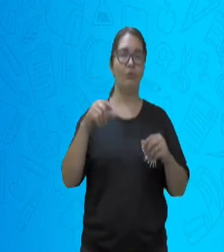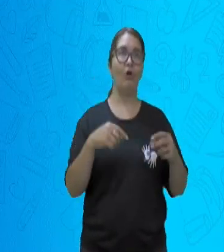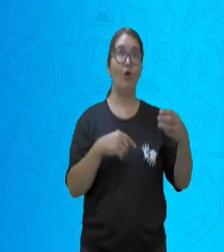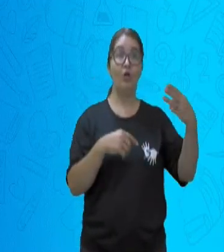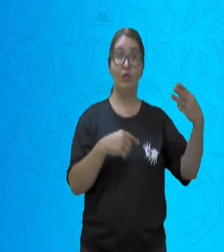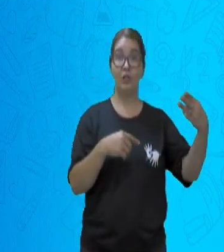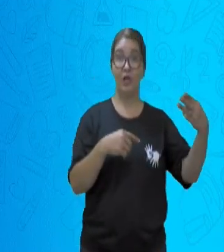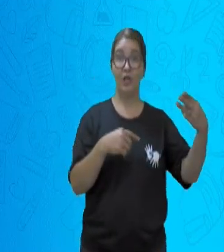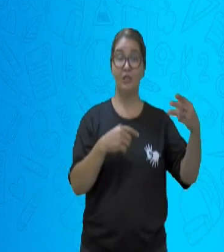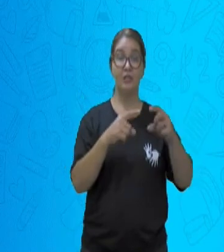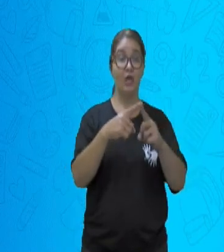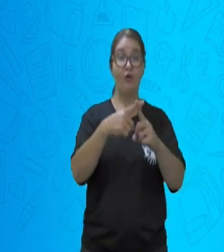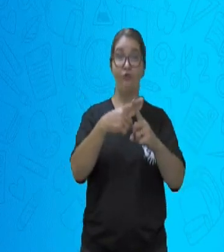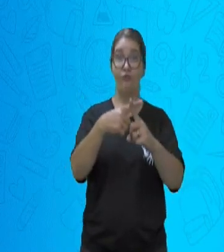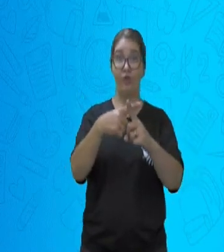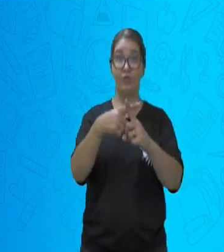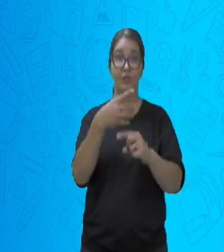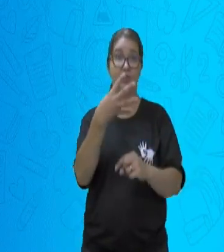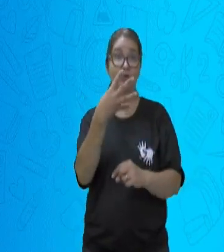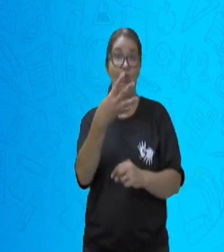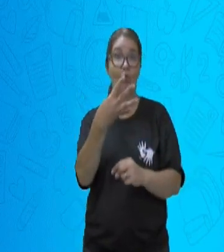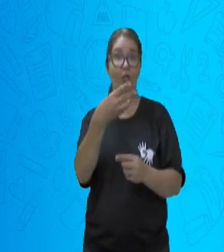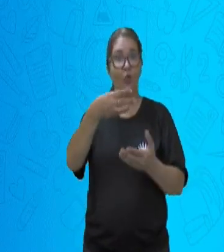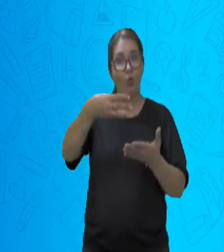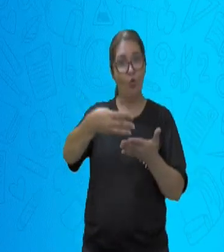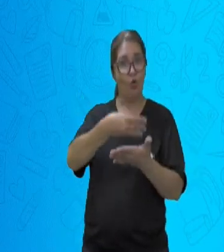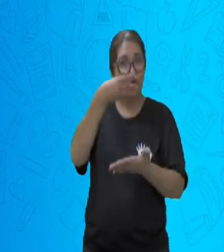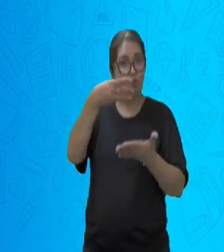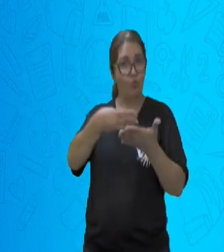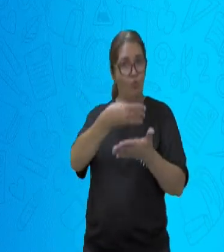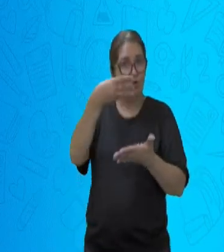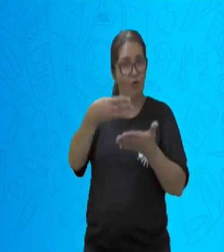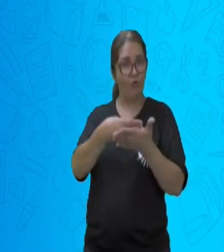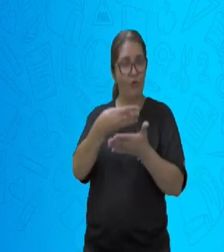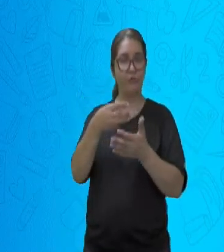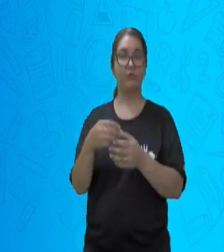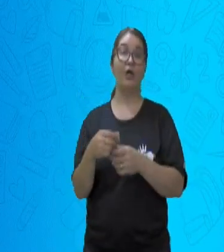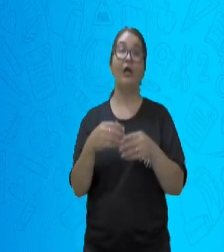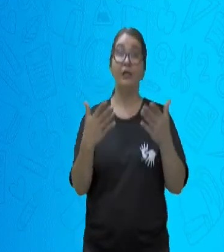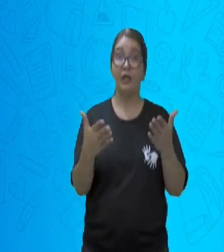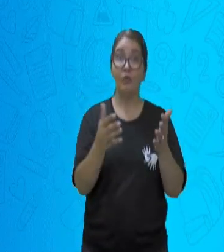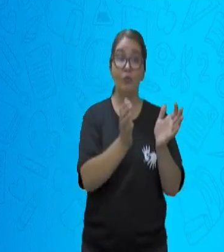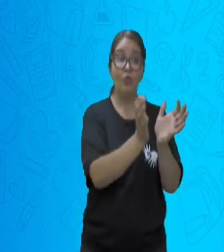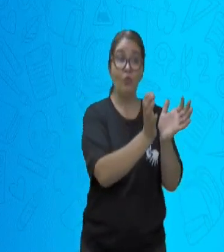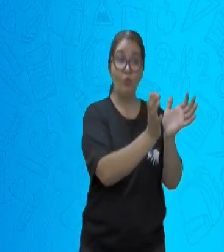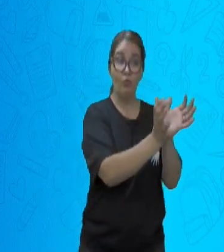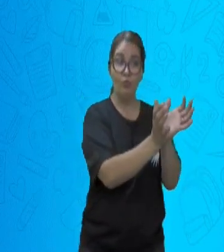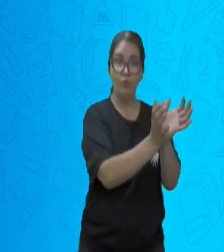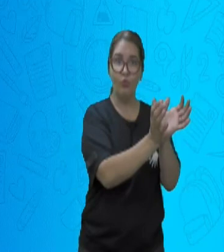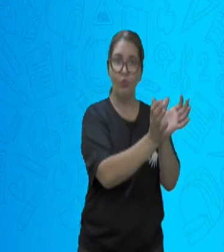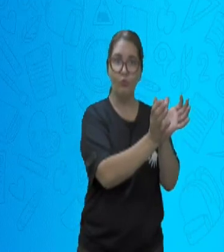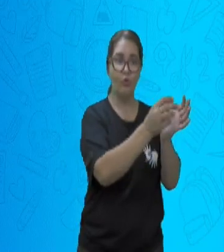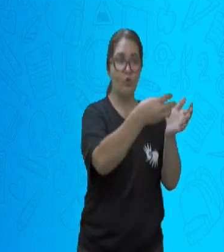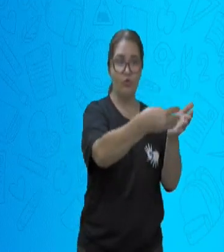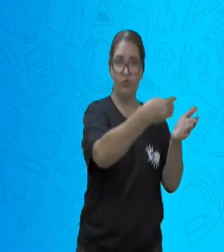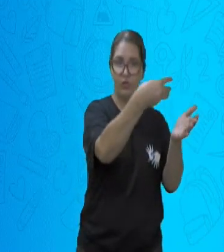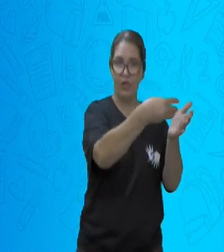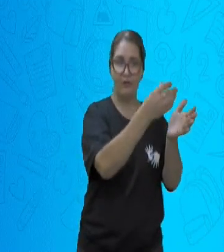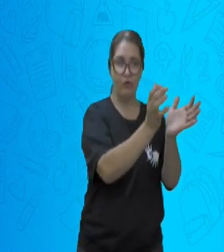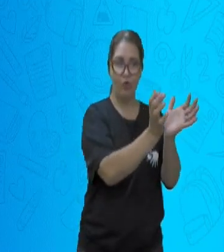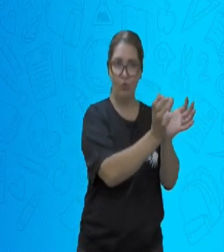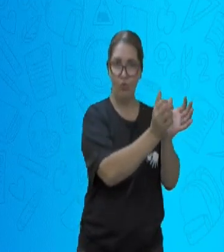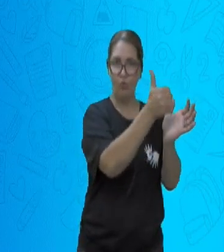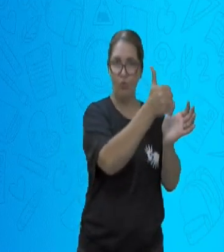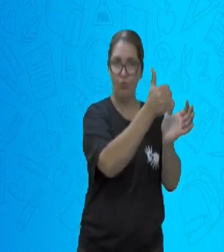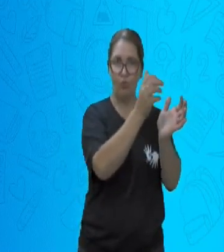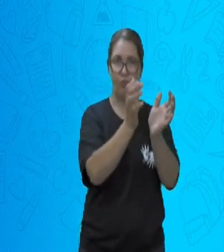4 garfos. Então, eu preciso formar grupos de 4 garfos. Então, vamos lá. Um